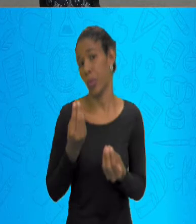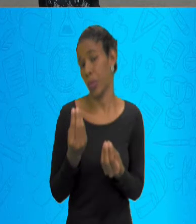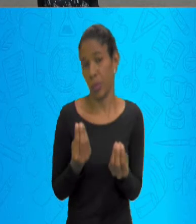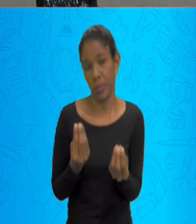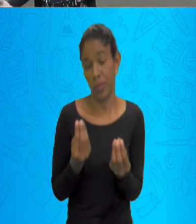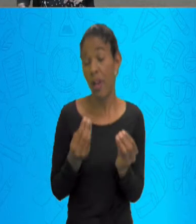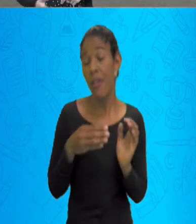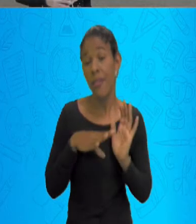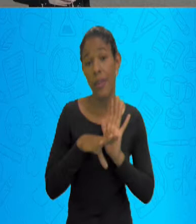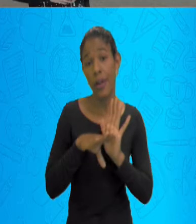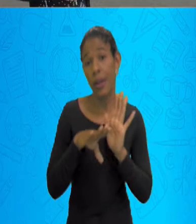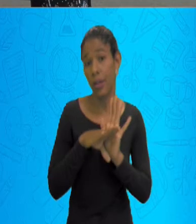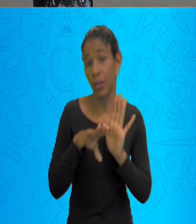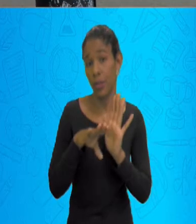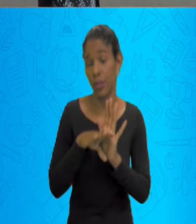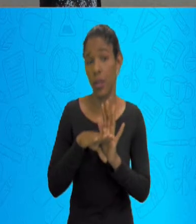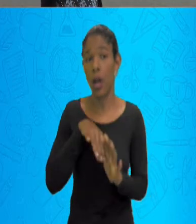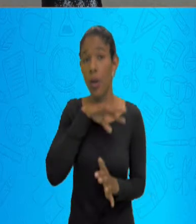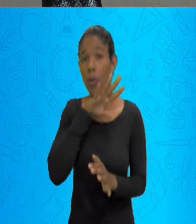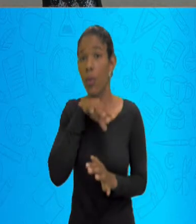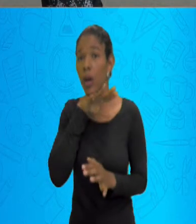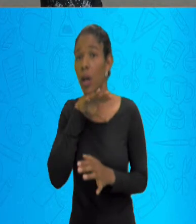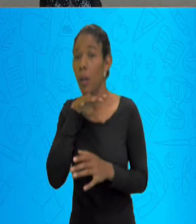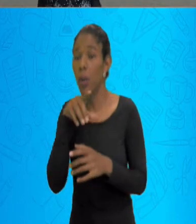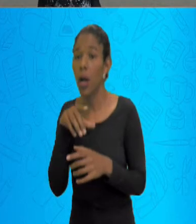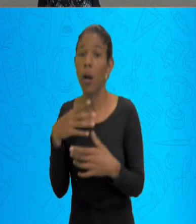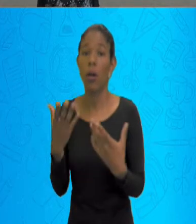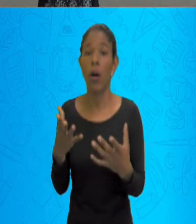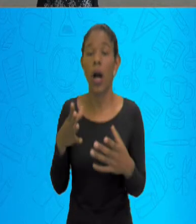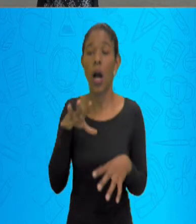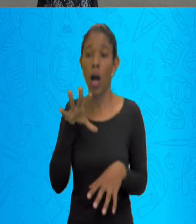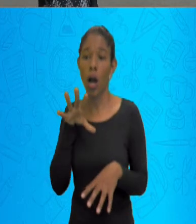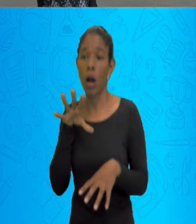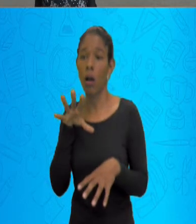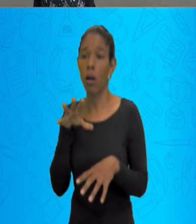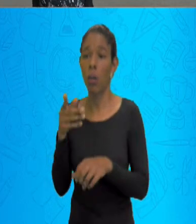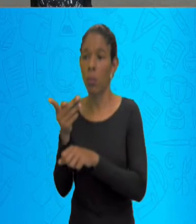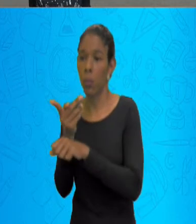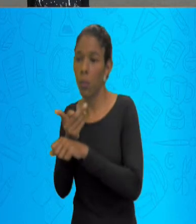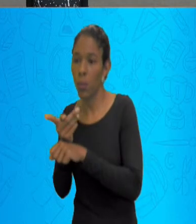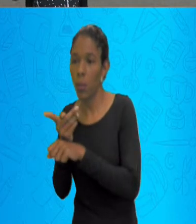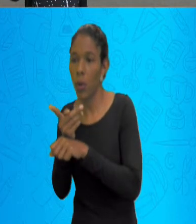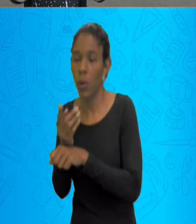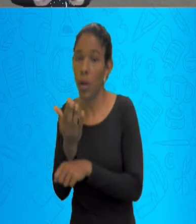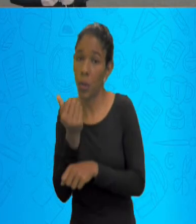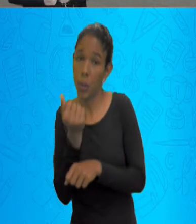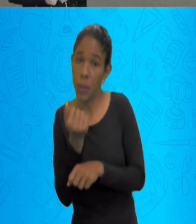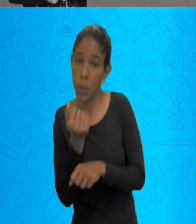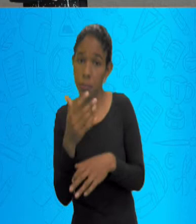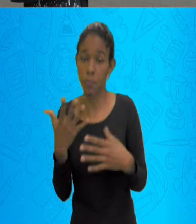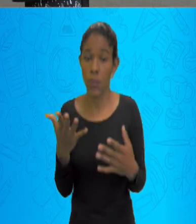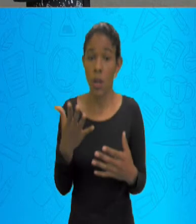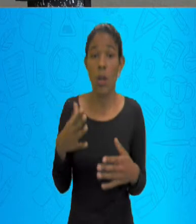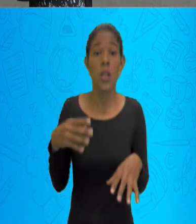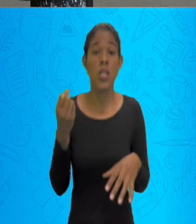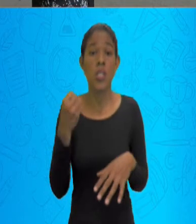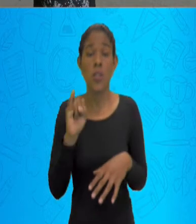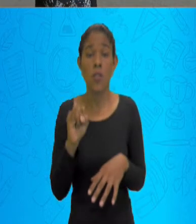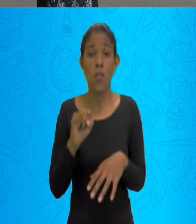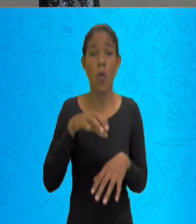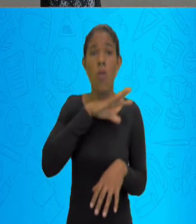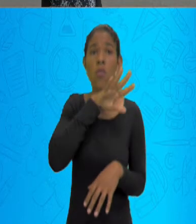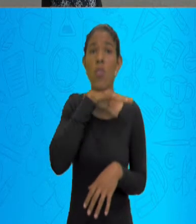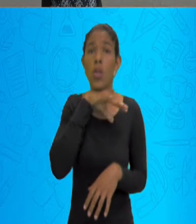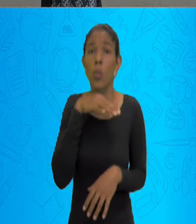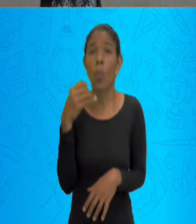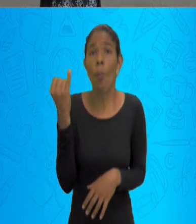ou não vai facilitar? Se esse for um animal magrinho, um animal que não tem uma quantidade de gordura necessária para aquecer esse